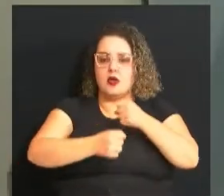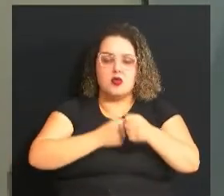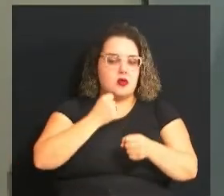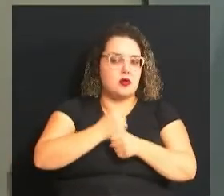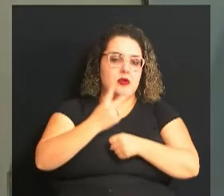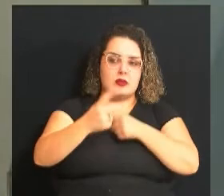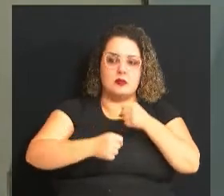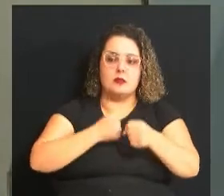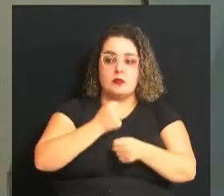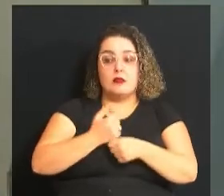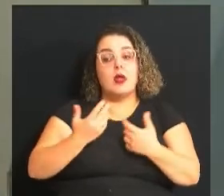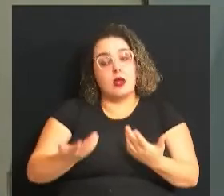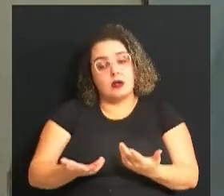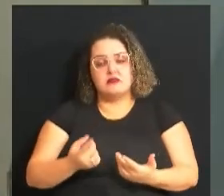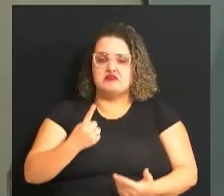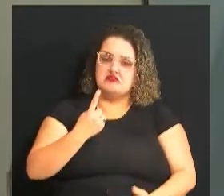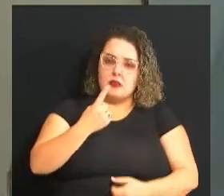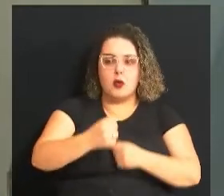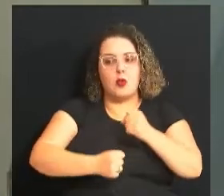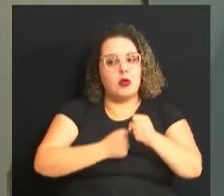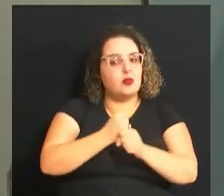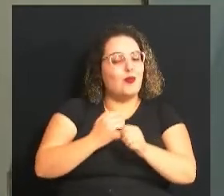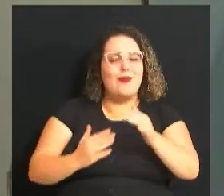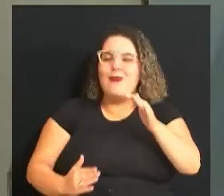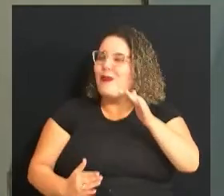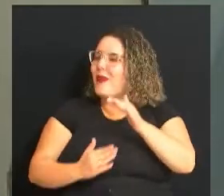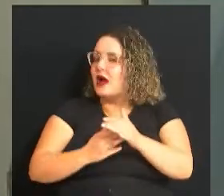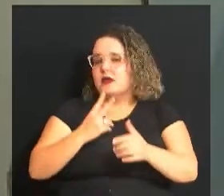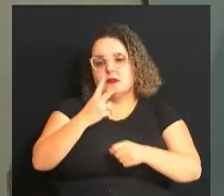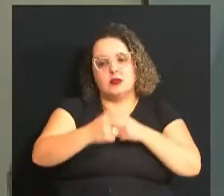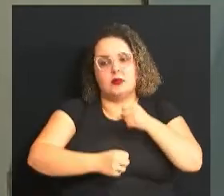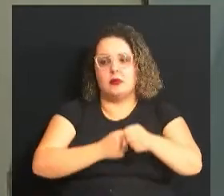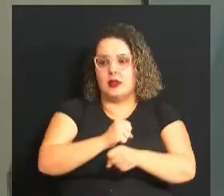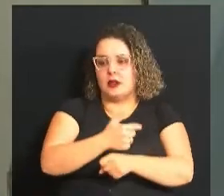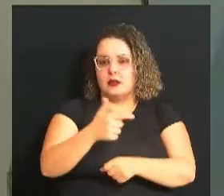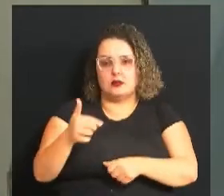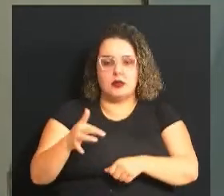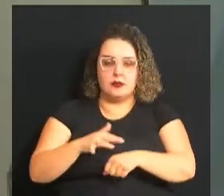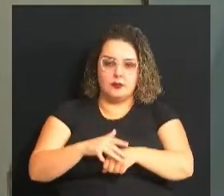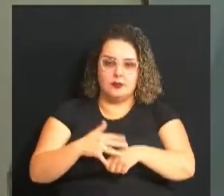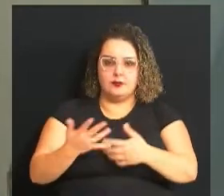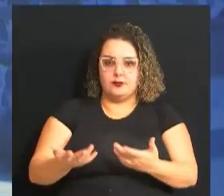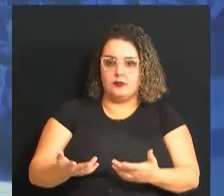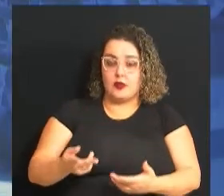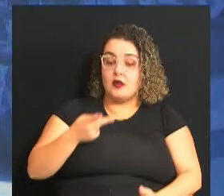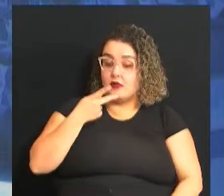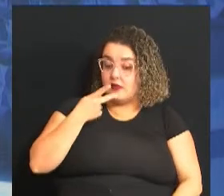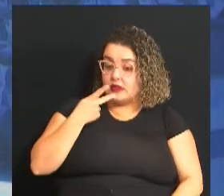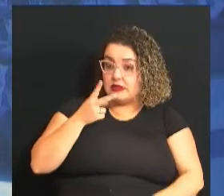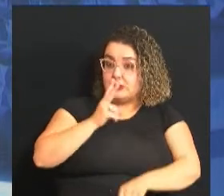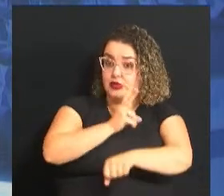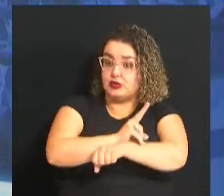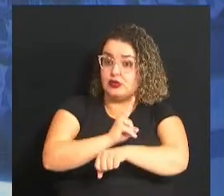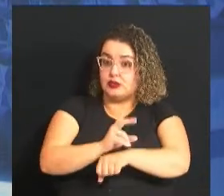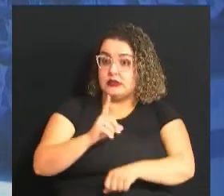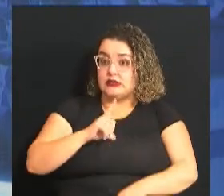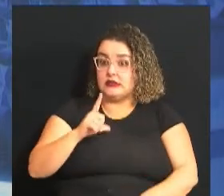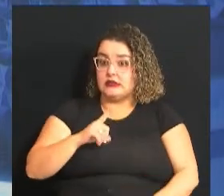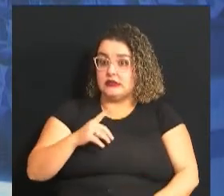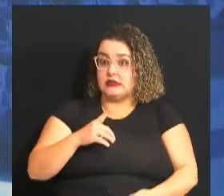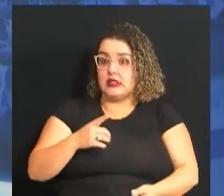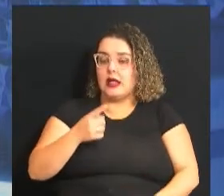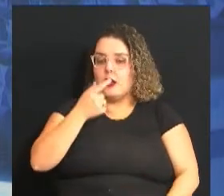mínimo, sim, aí 1 ano, no máximo 2 anos para quem não tem doenças. E de cuidados, existe uma dieta que